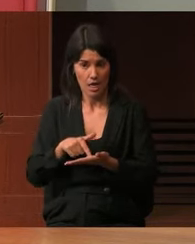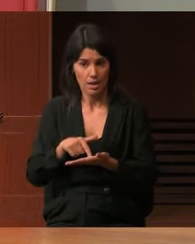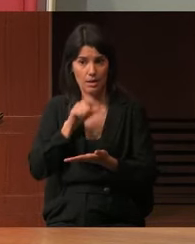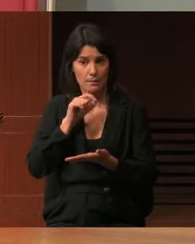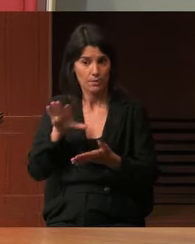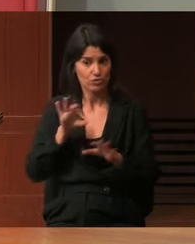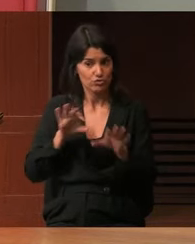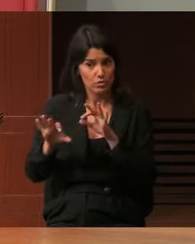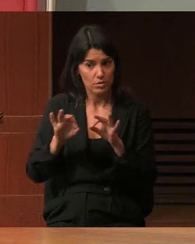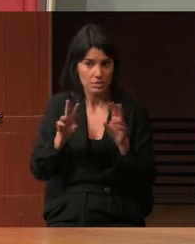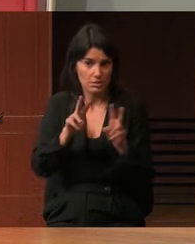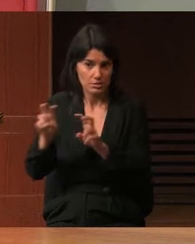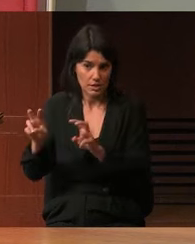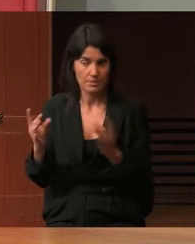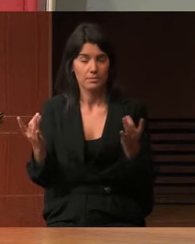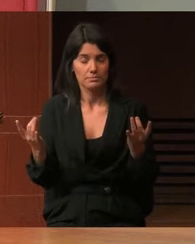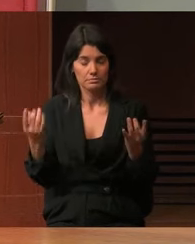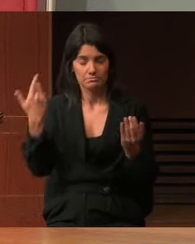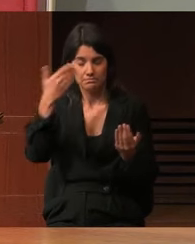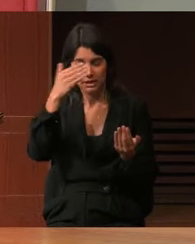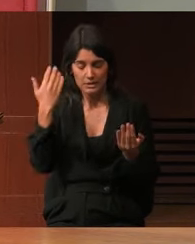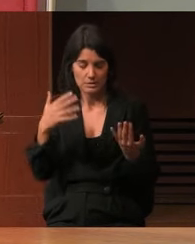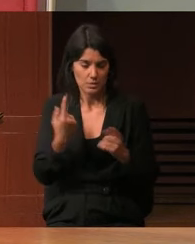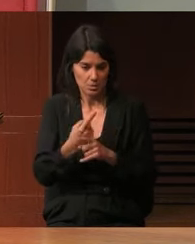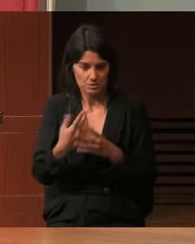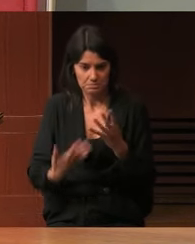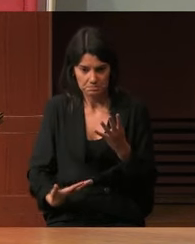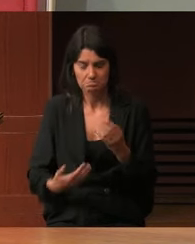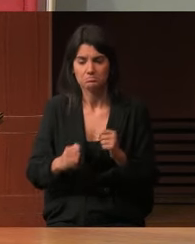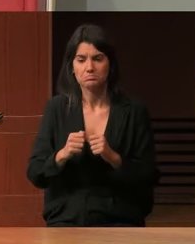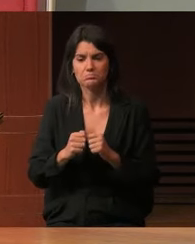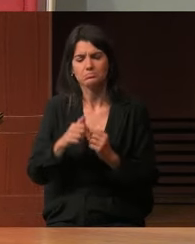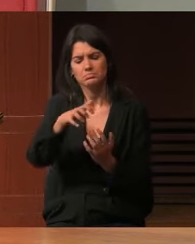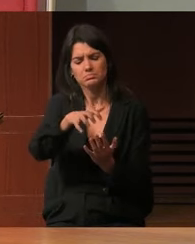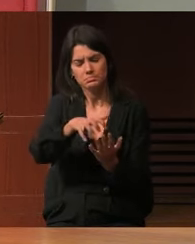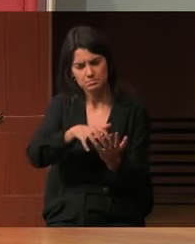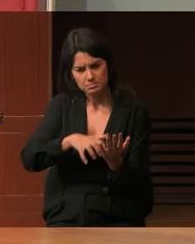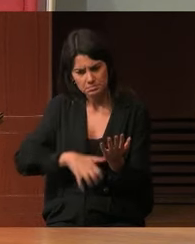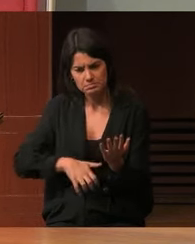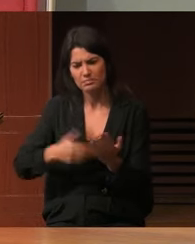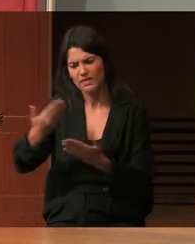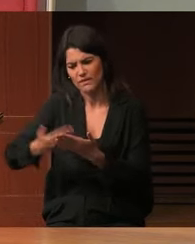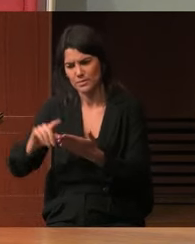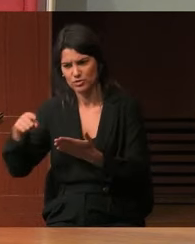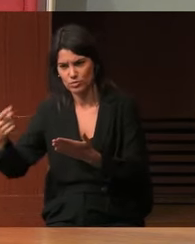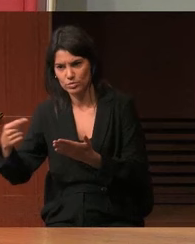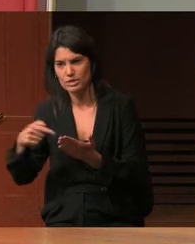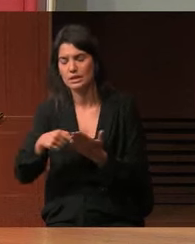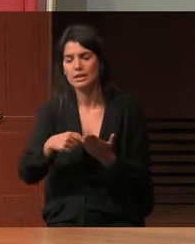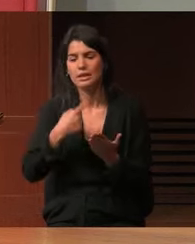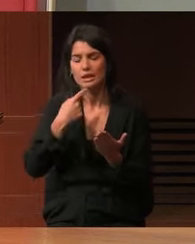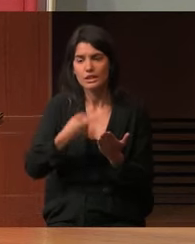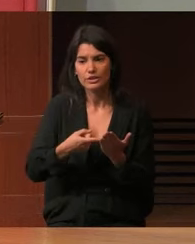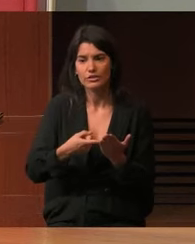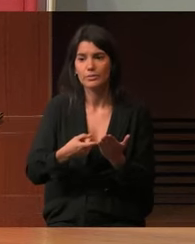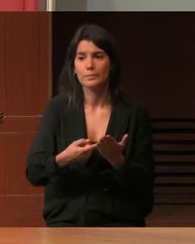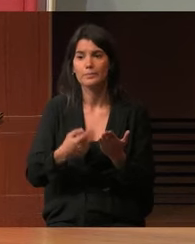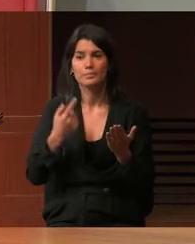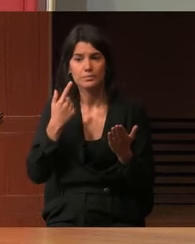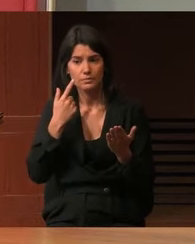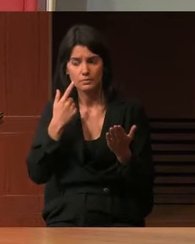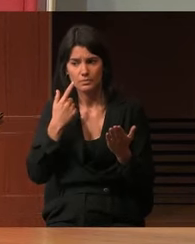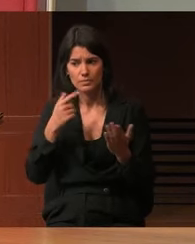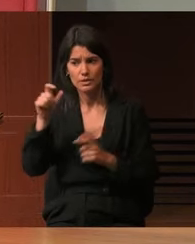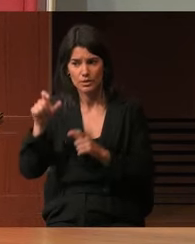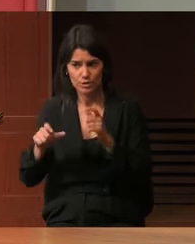selecionar meditações, entre outras coisas. E completando a descrição com elementos de uma outra página, podemos ler que estudantes e membros